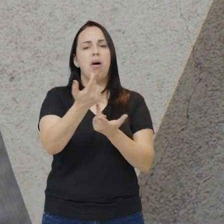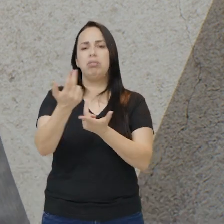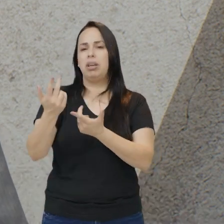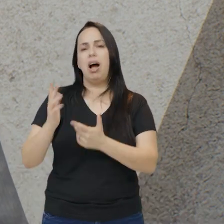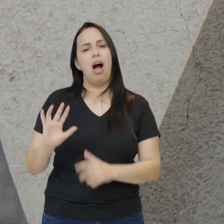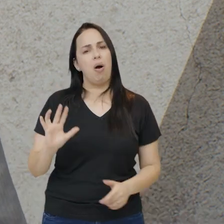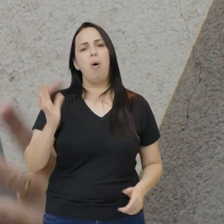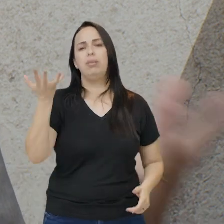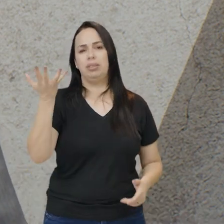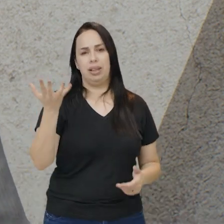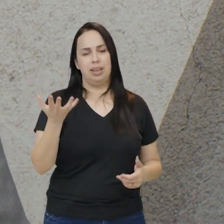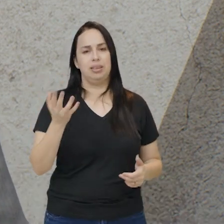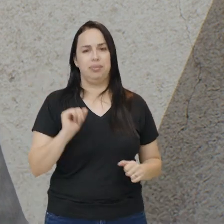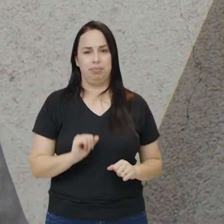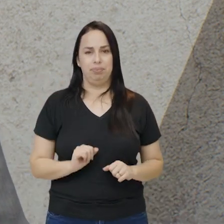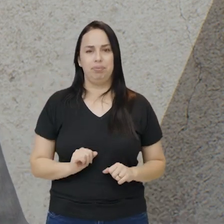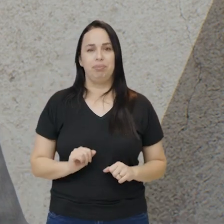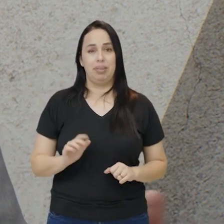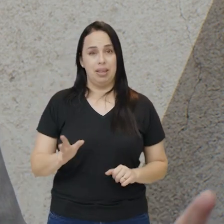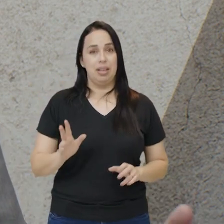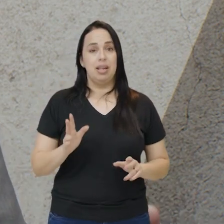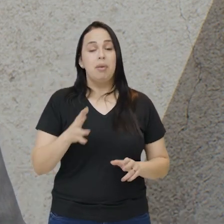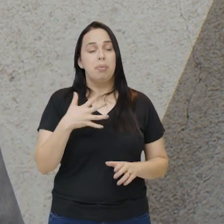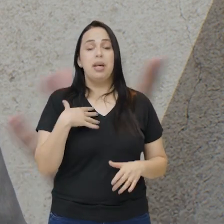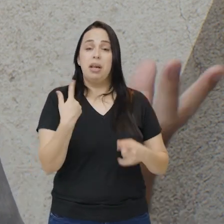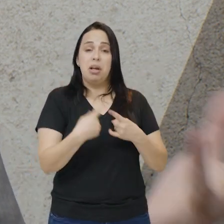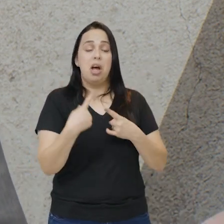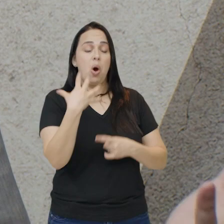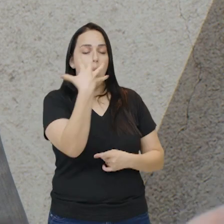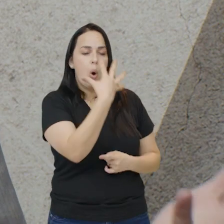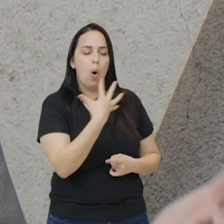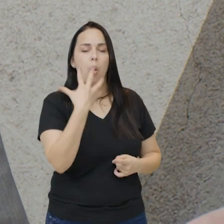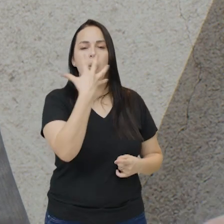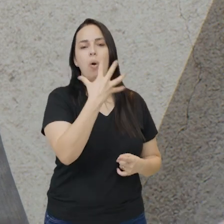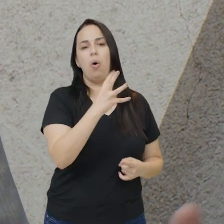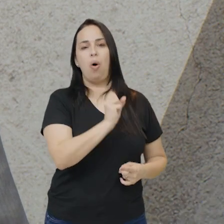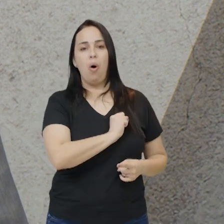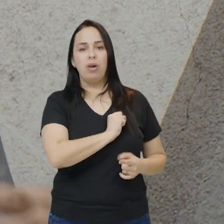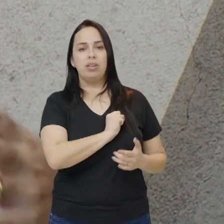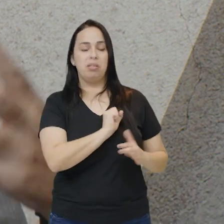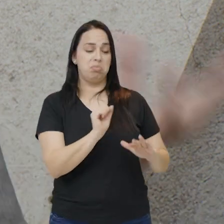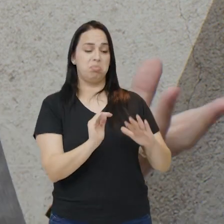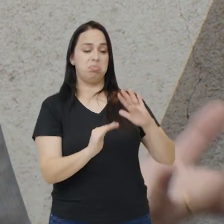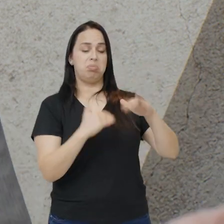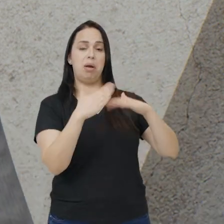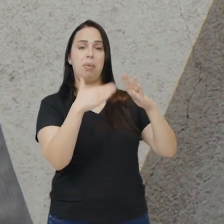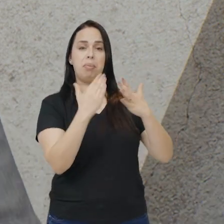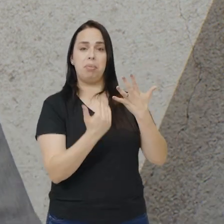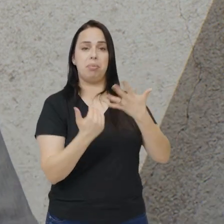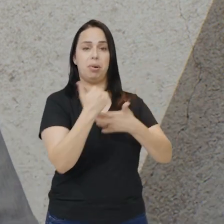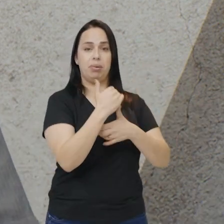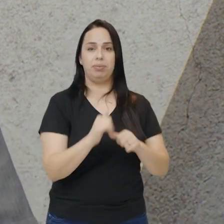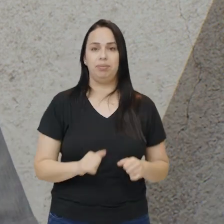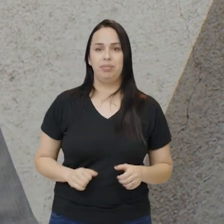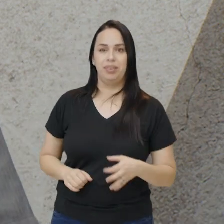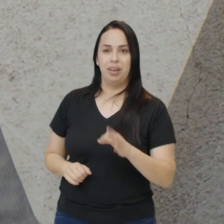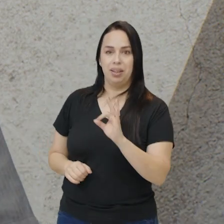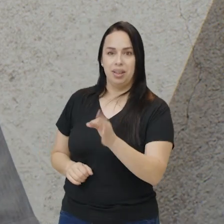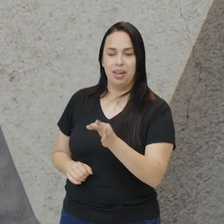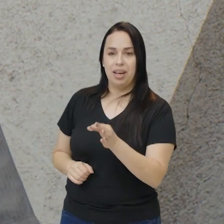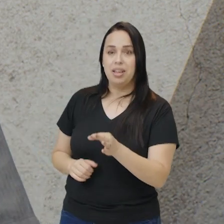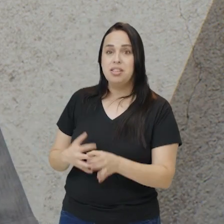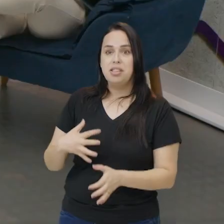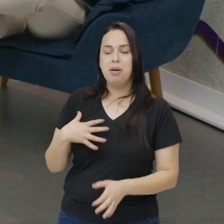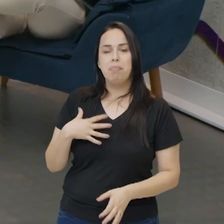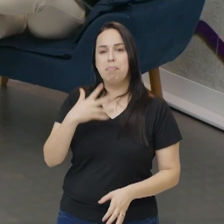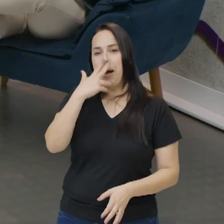muitos profissionais que seguem nessa mesma analogia. Acabam se encantando literalmente com o setor e evoluindo a partir daí. Eles se